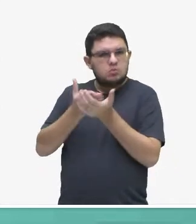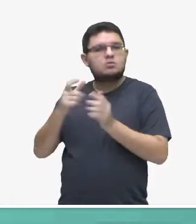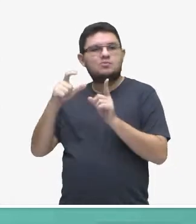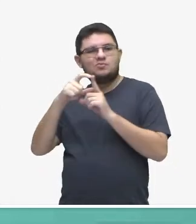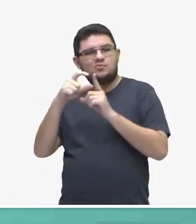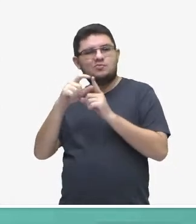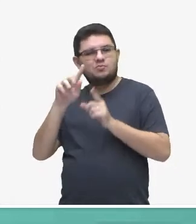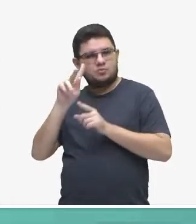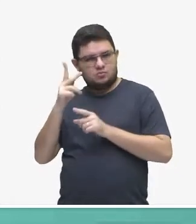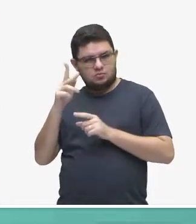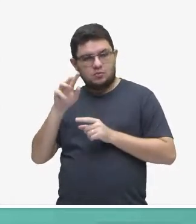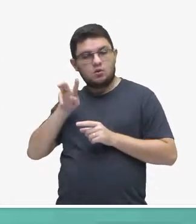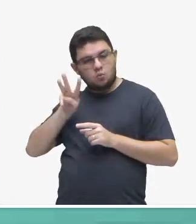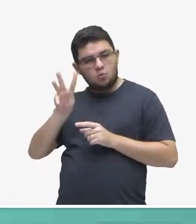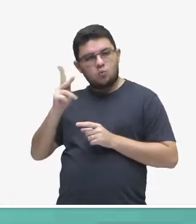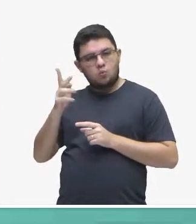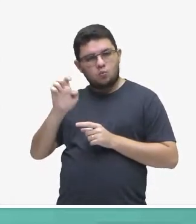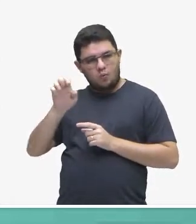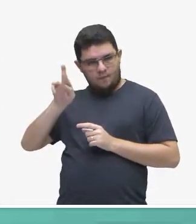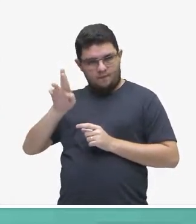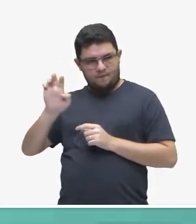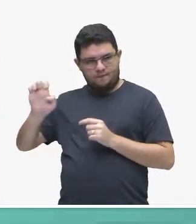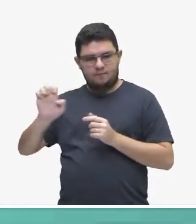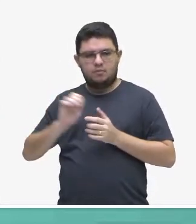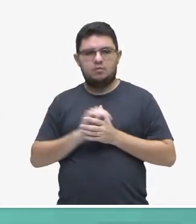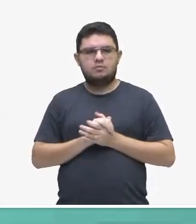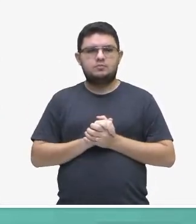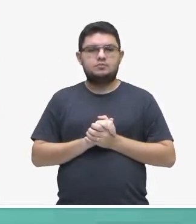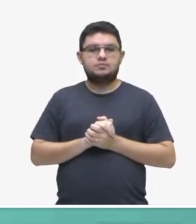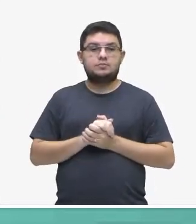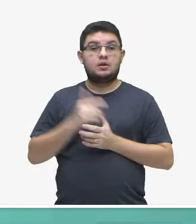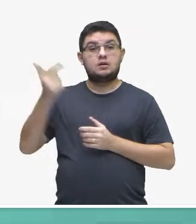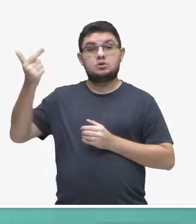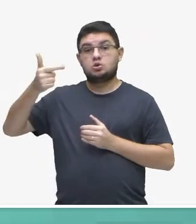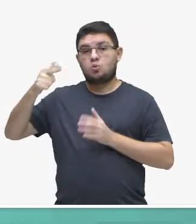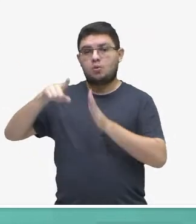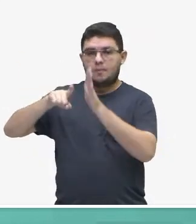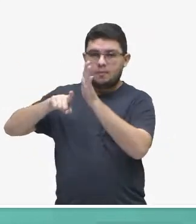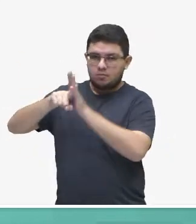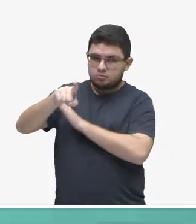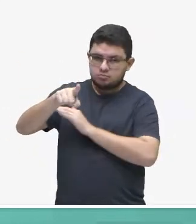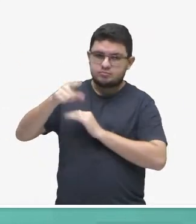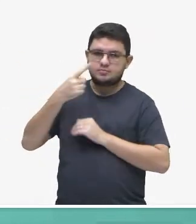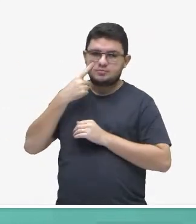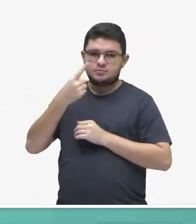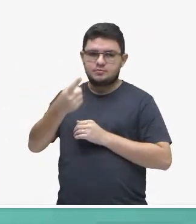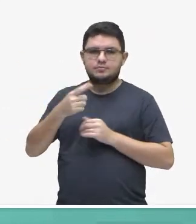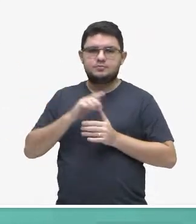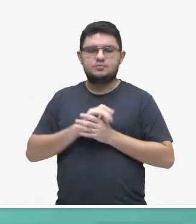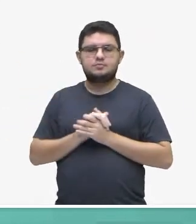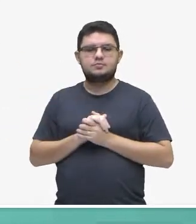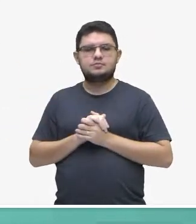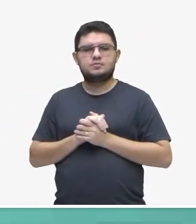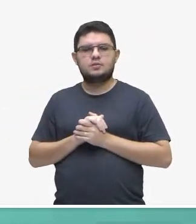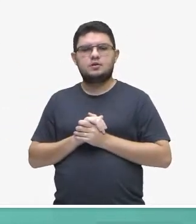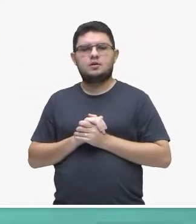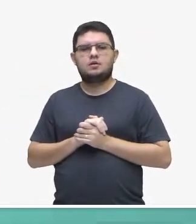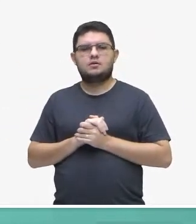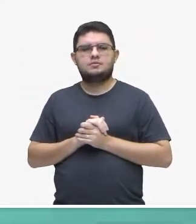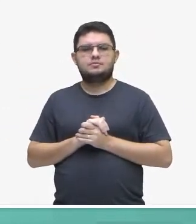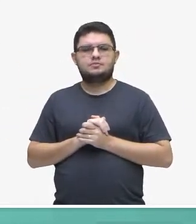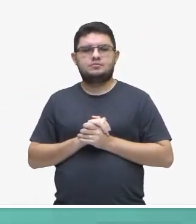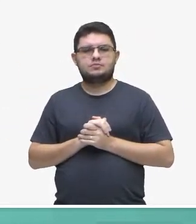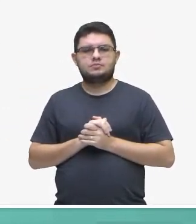aí nas perguntas. Vamos para a segunda delas agora. A segunda pergunta que vocês estão vendo agora começa com